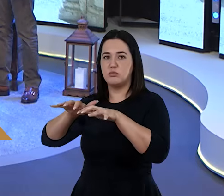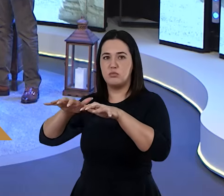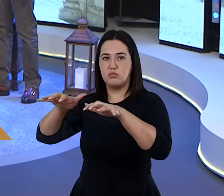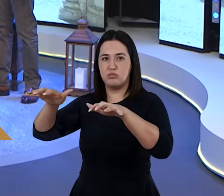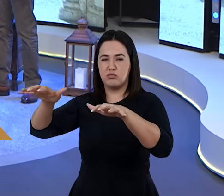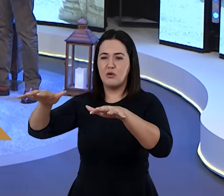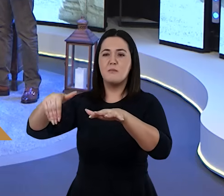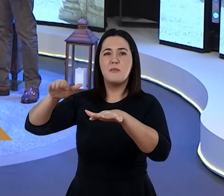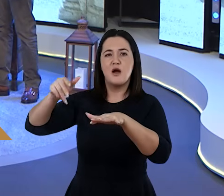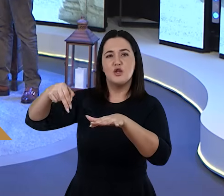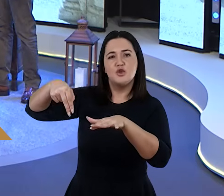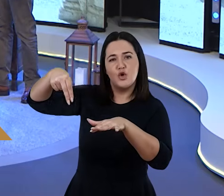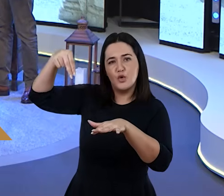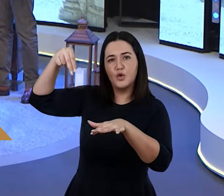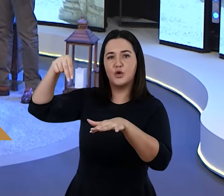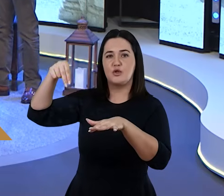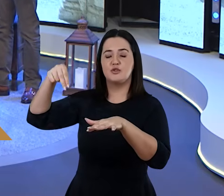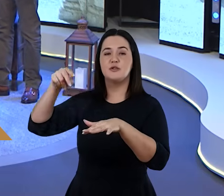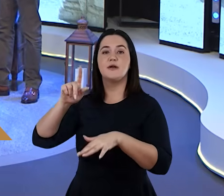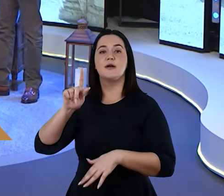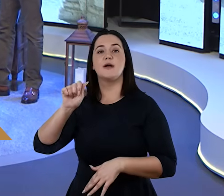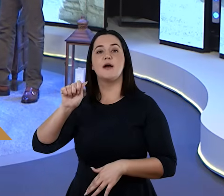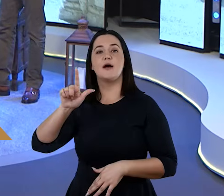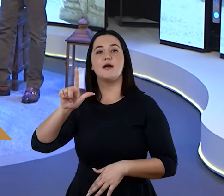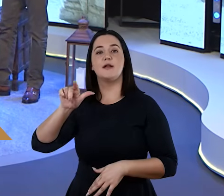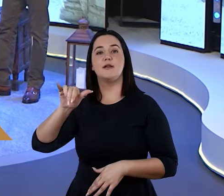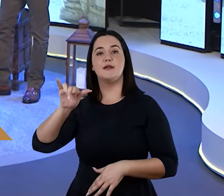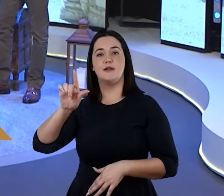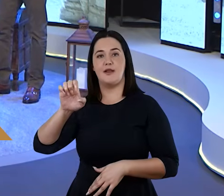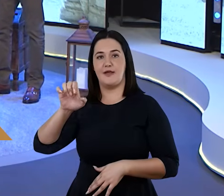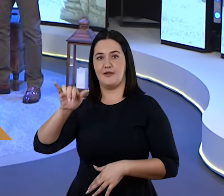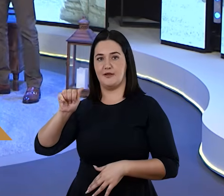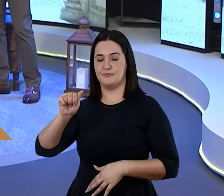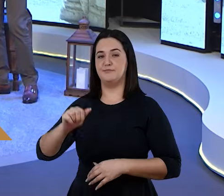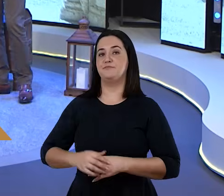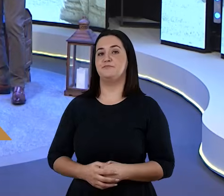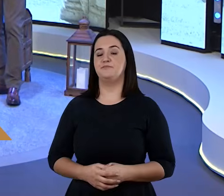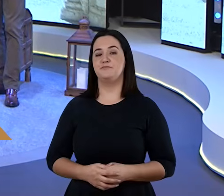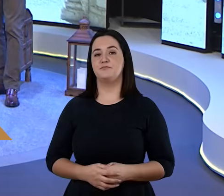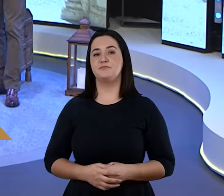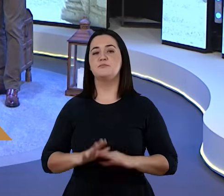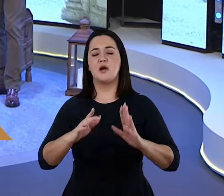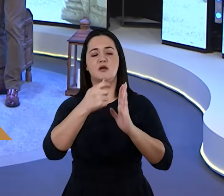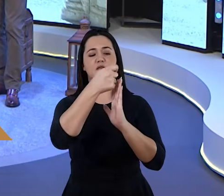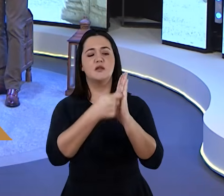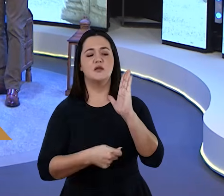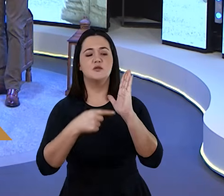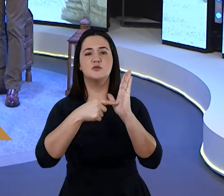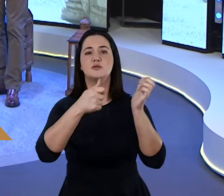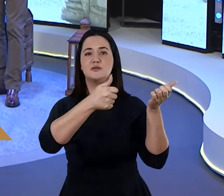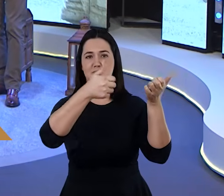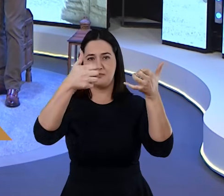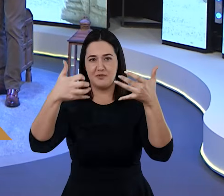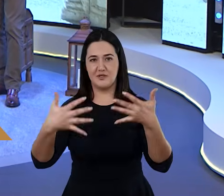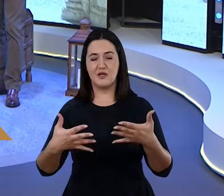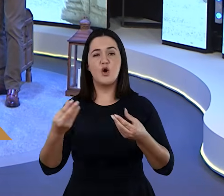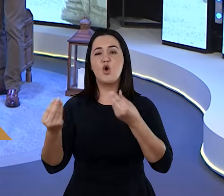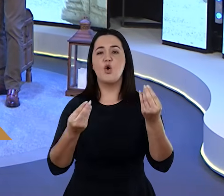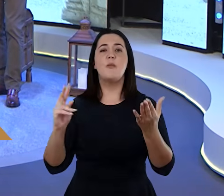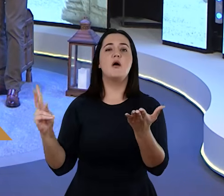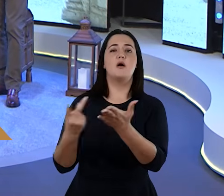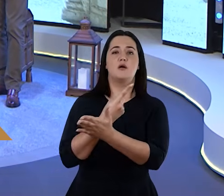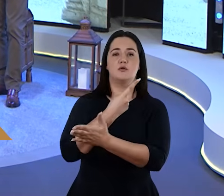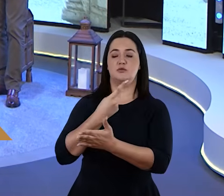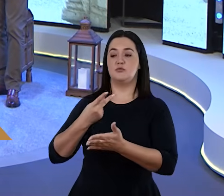buscando território para si, lá no norte, lá na Galileia. Agora, o texto bíblico assim apresenta